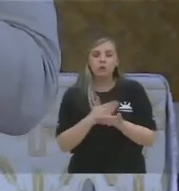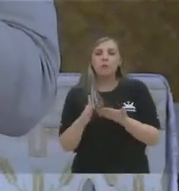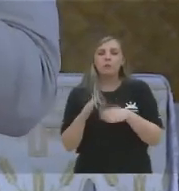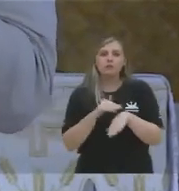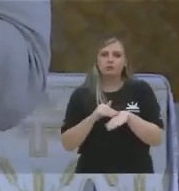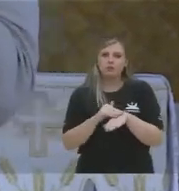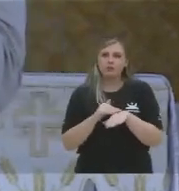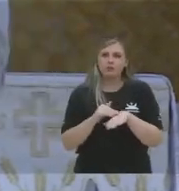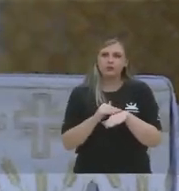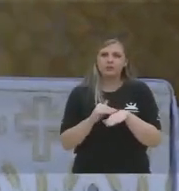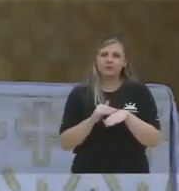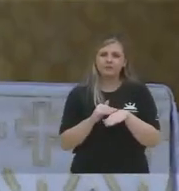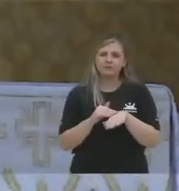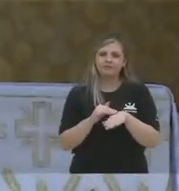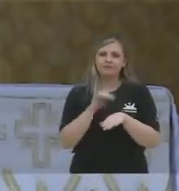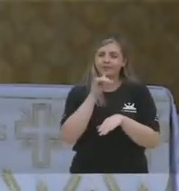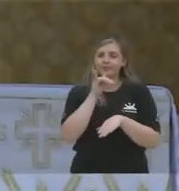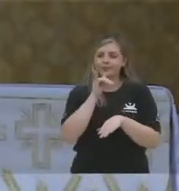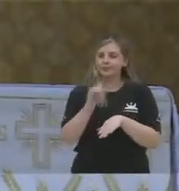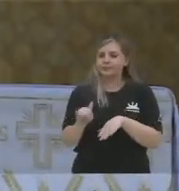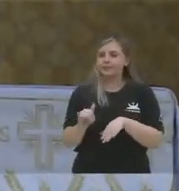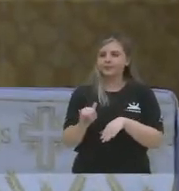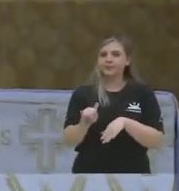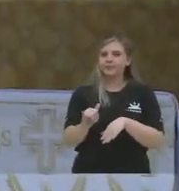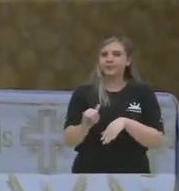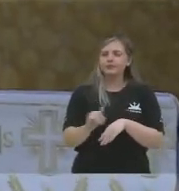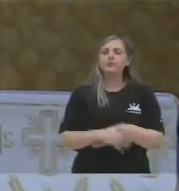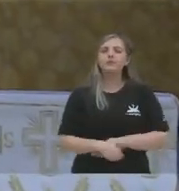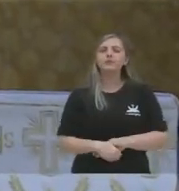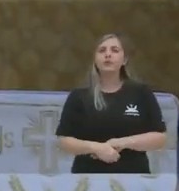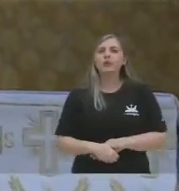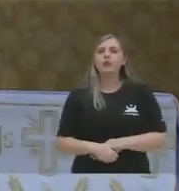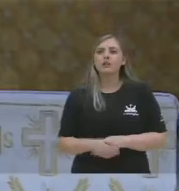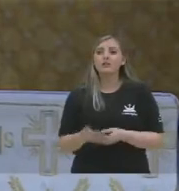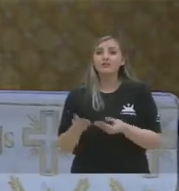E ele diz para ela: dá-me de beber.